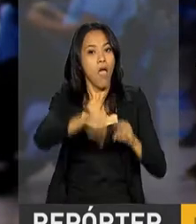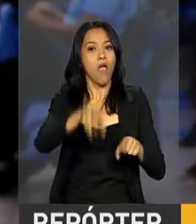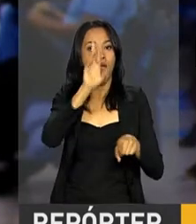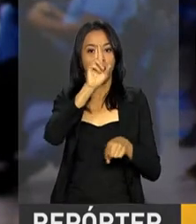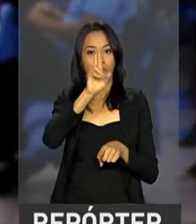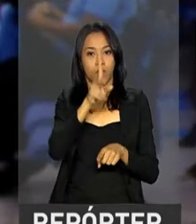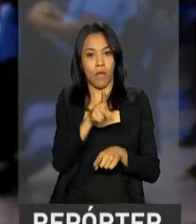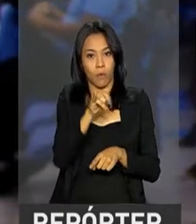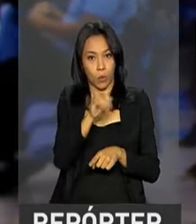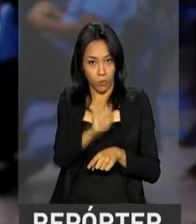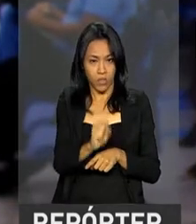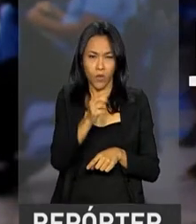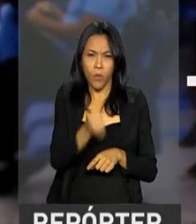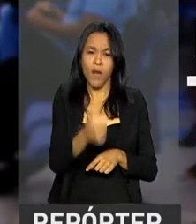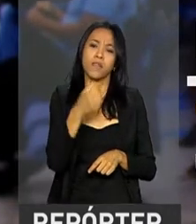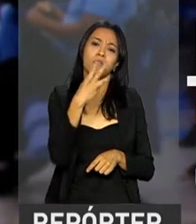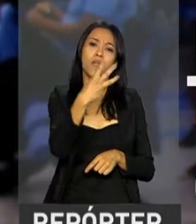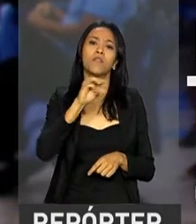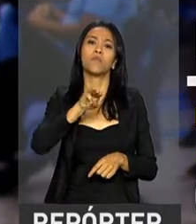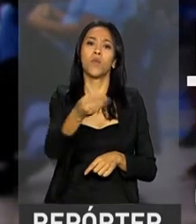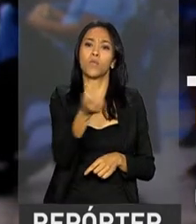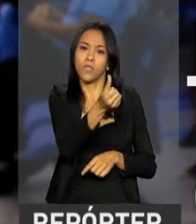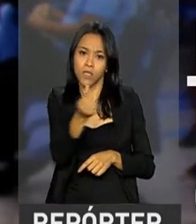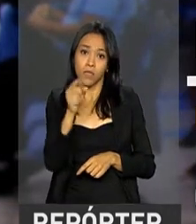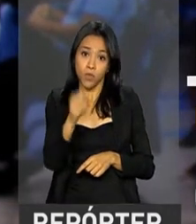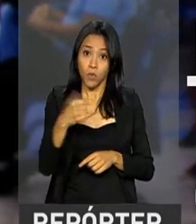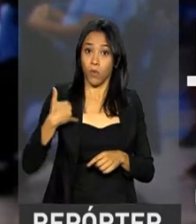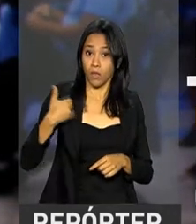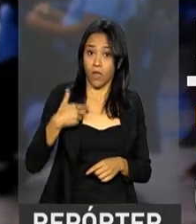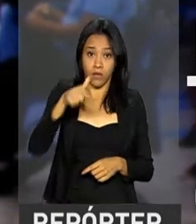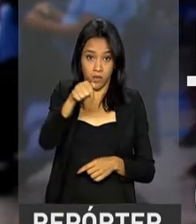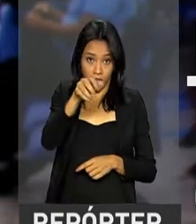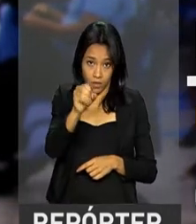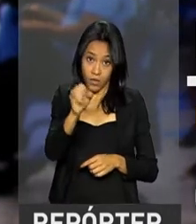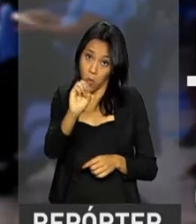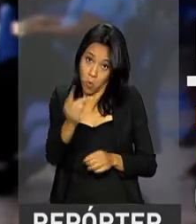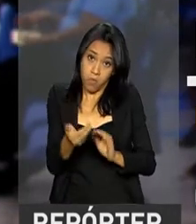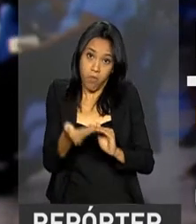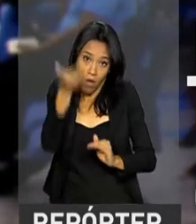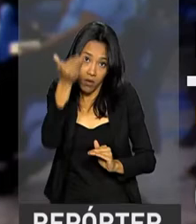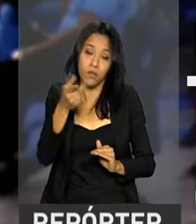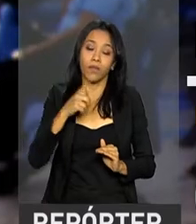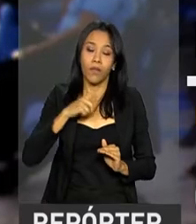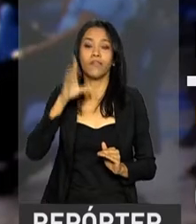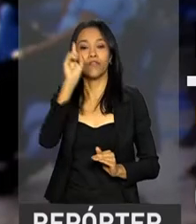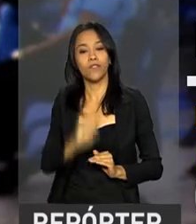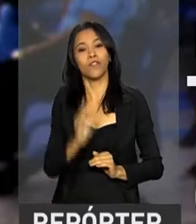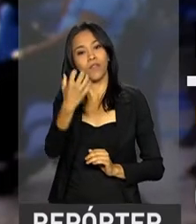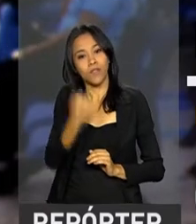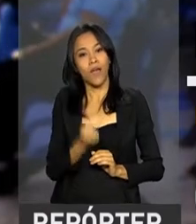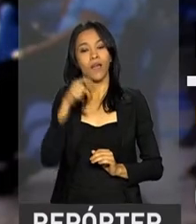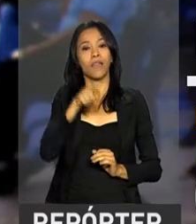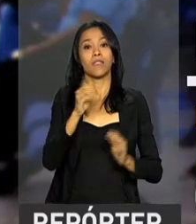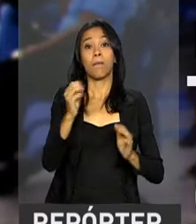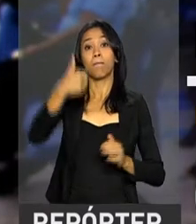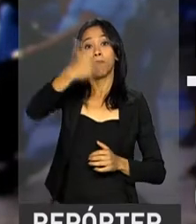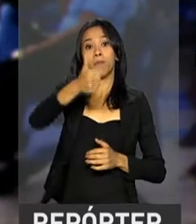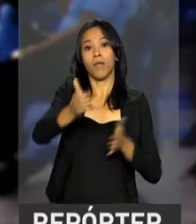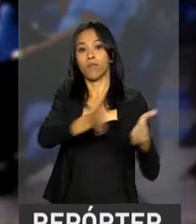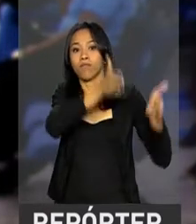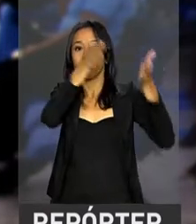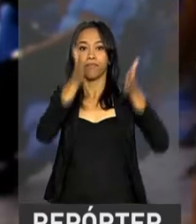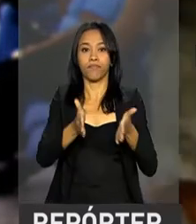três milhões e seiscentos mil brasileiros com 70 anos ou mais têm direito ao saque nesta primeira etapa do calendário